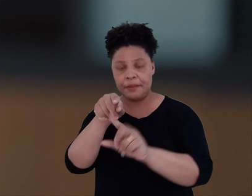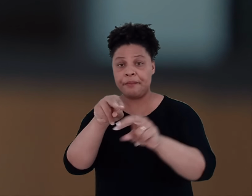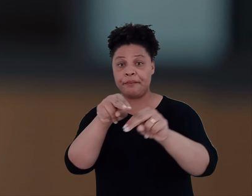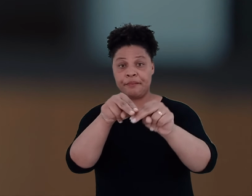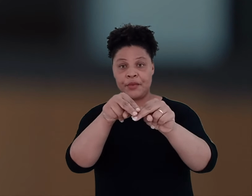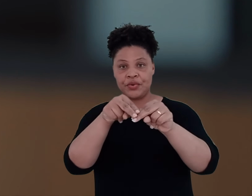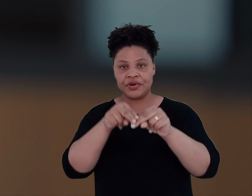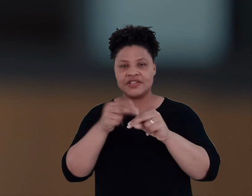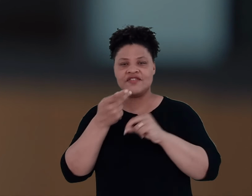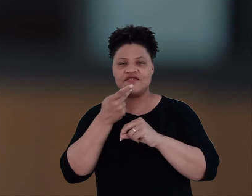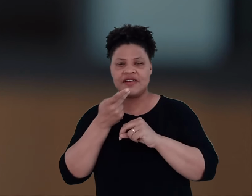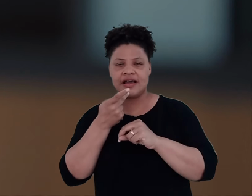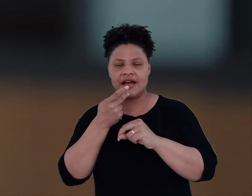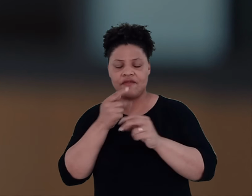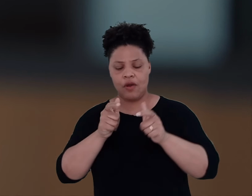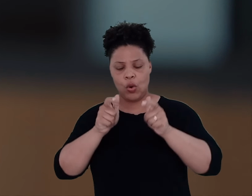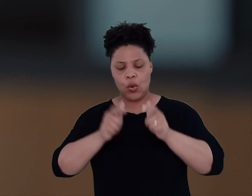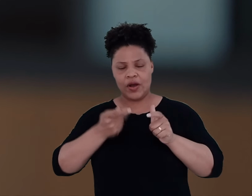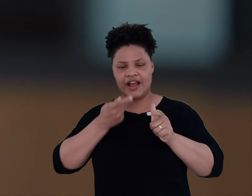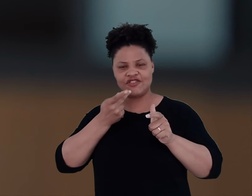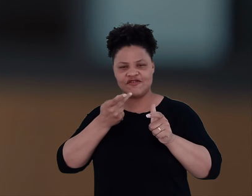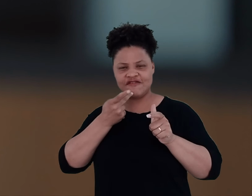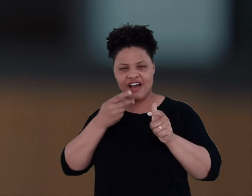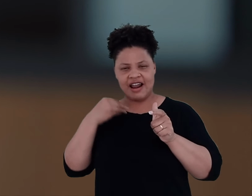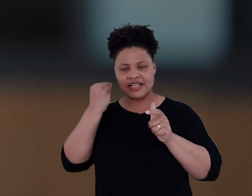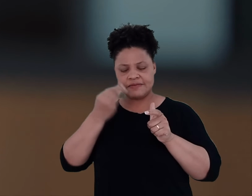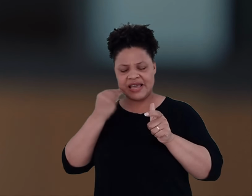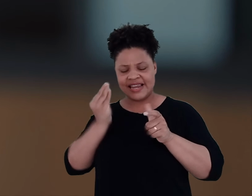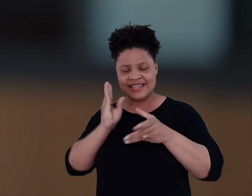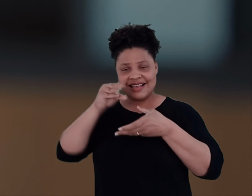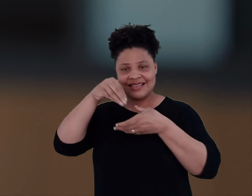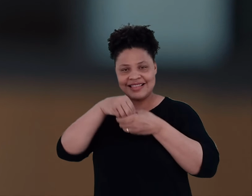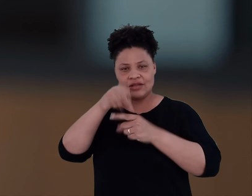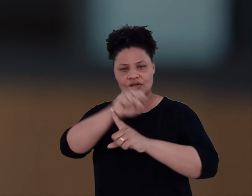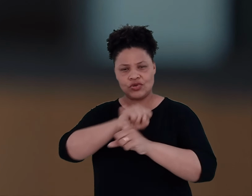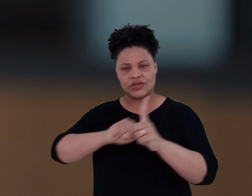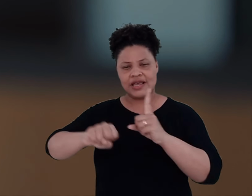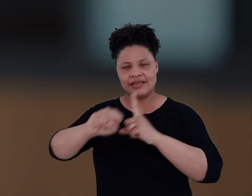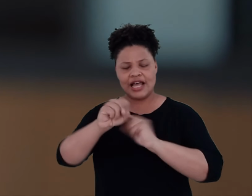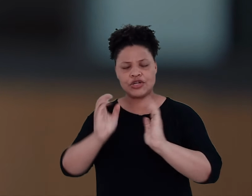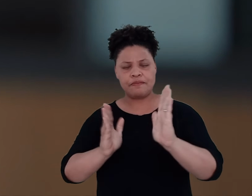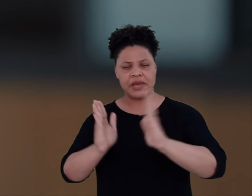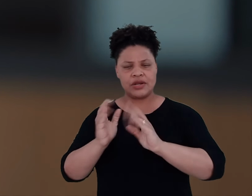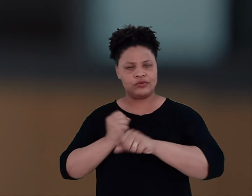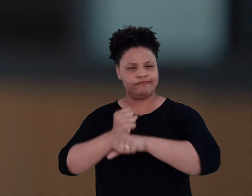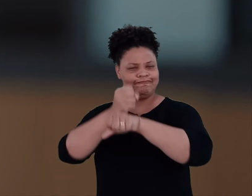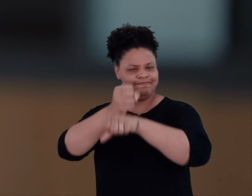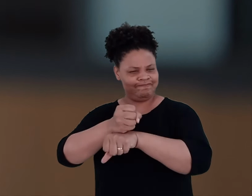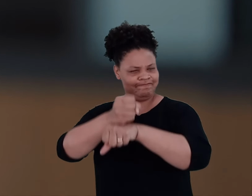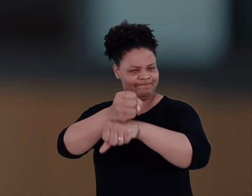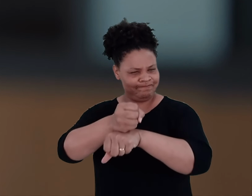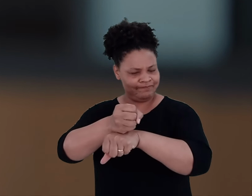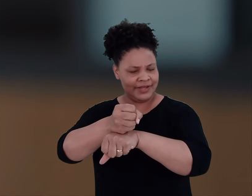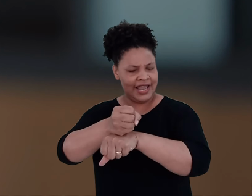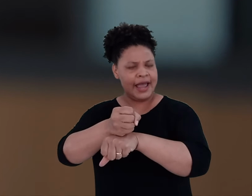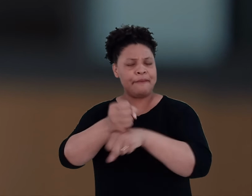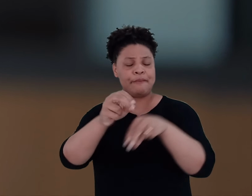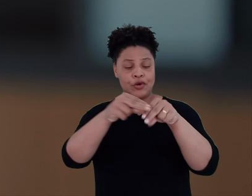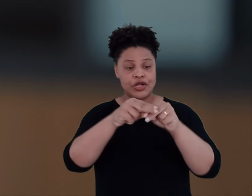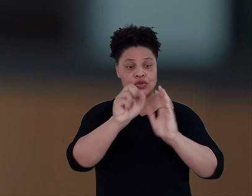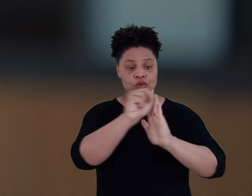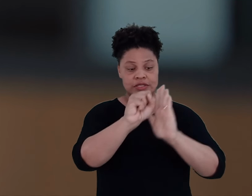vez, falava a partir de seu lugar de fala naquela sociedade que ainda era escravocrata. No século XIX, surgem